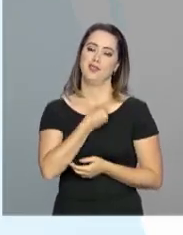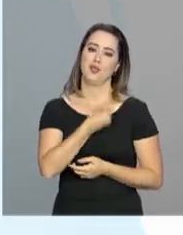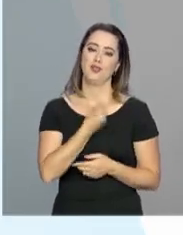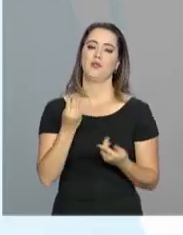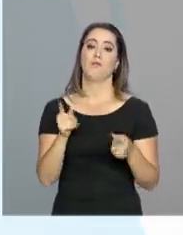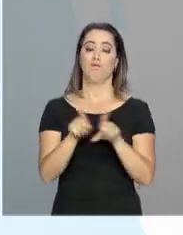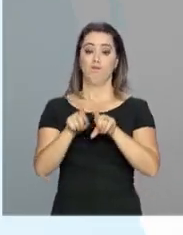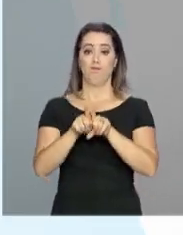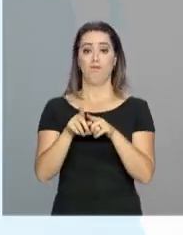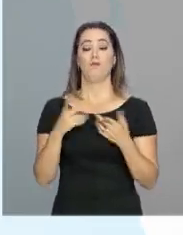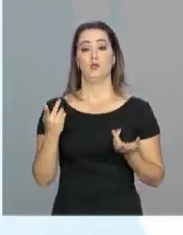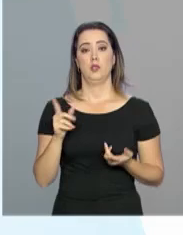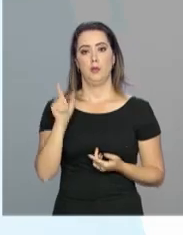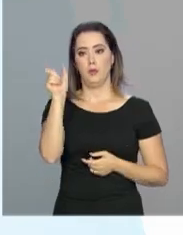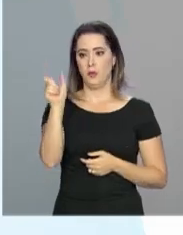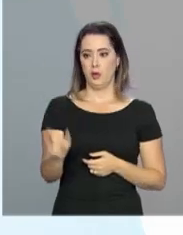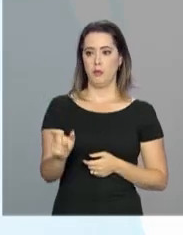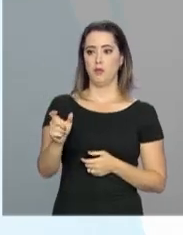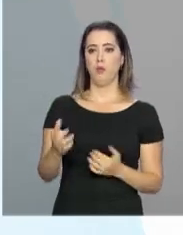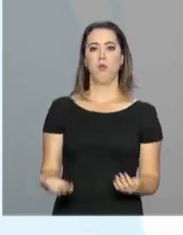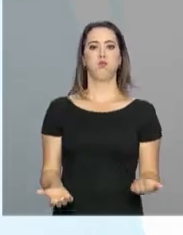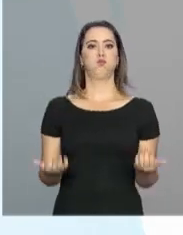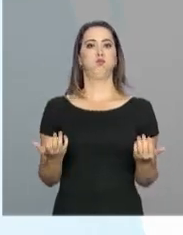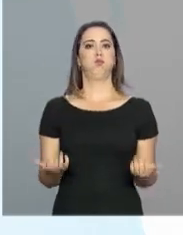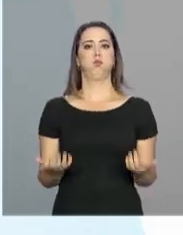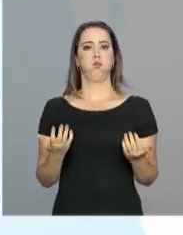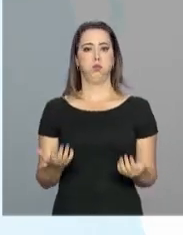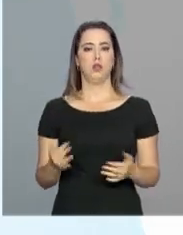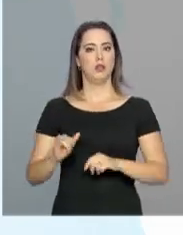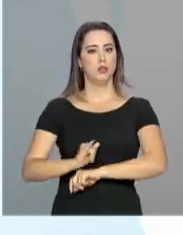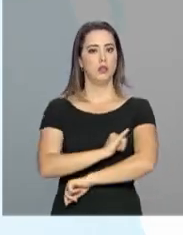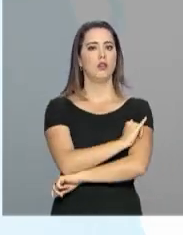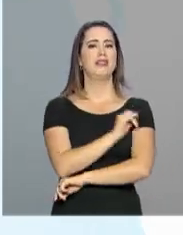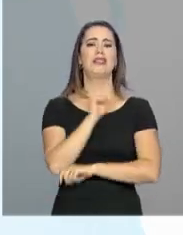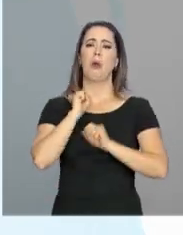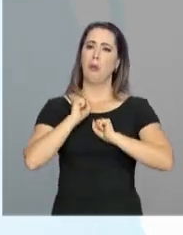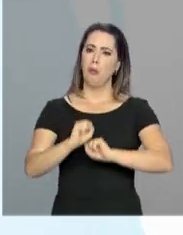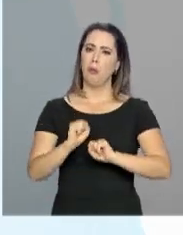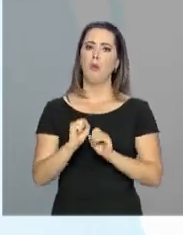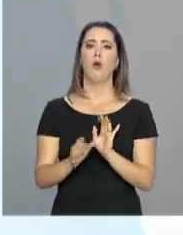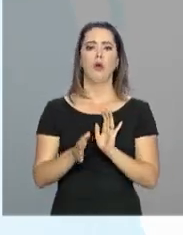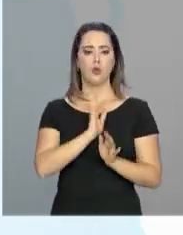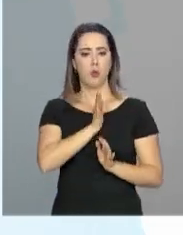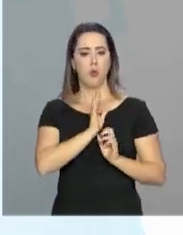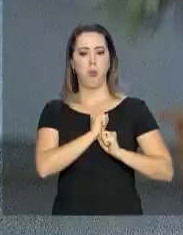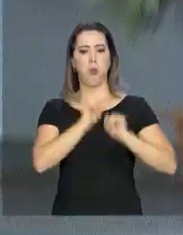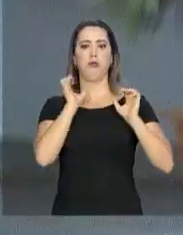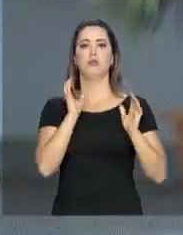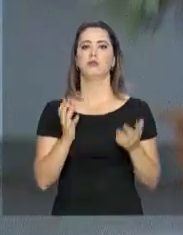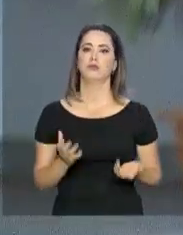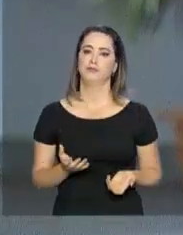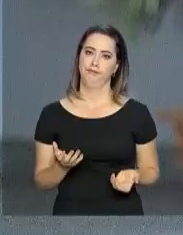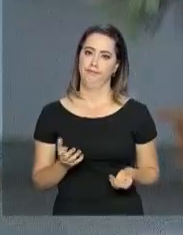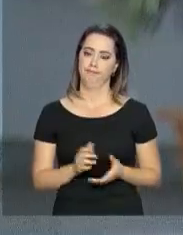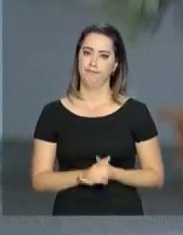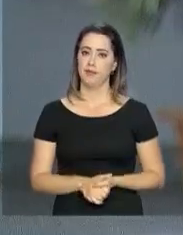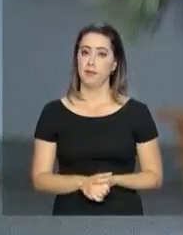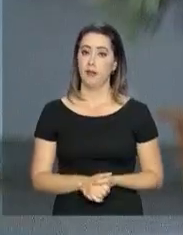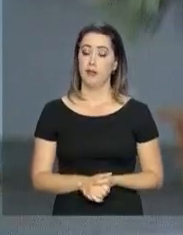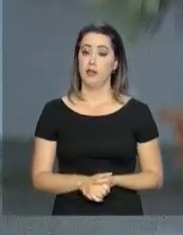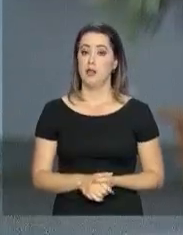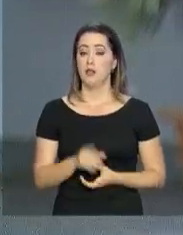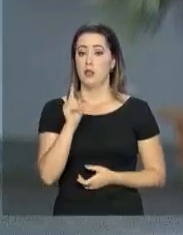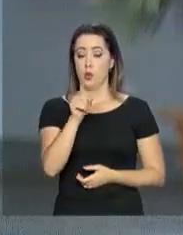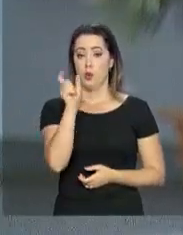na verdade porque a pessoa que carrega sobre peso ela pode sofrer um fumante a qualquer minuto o número de pessoas que